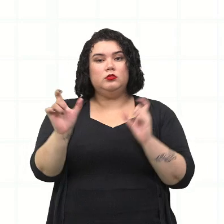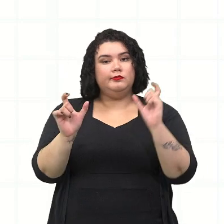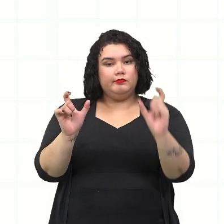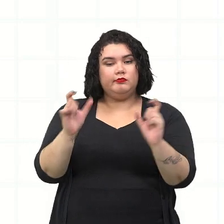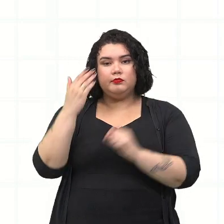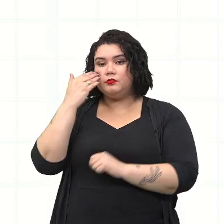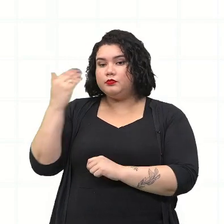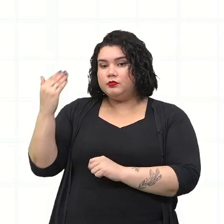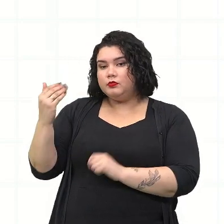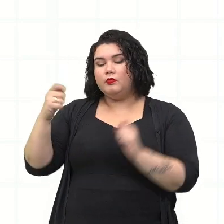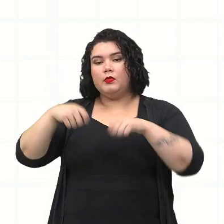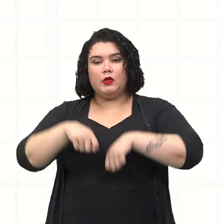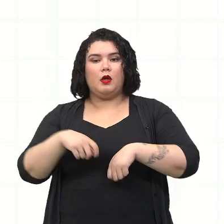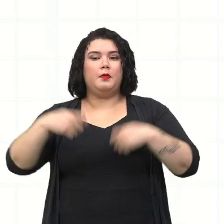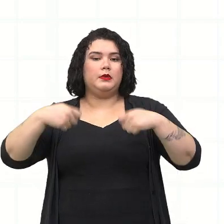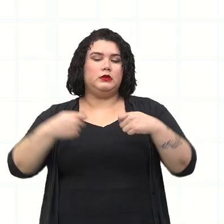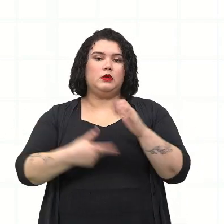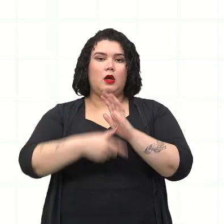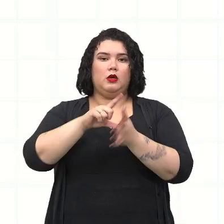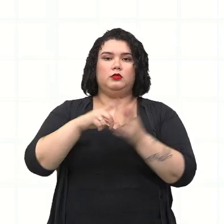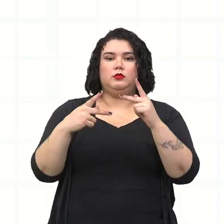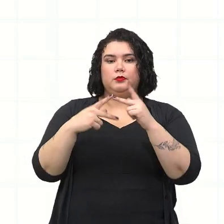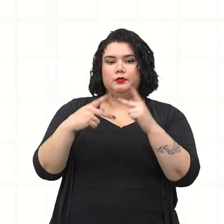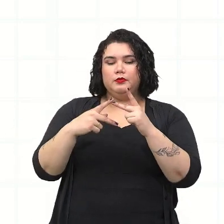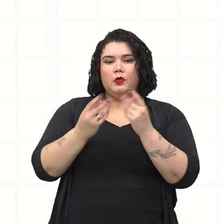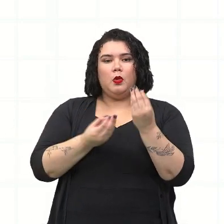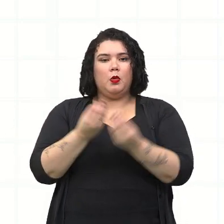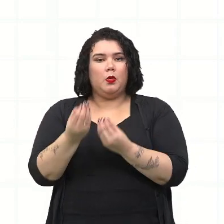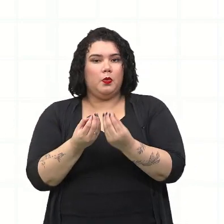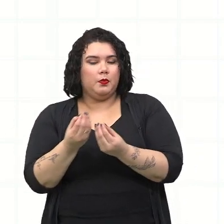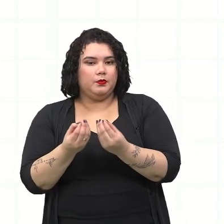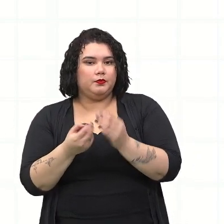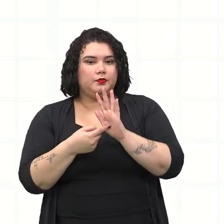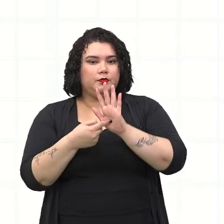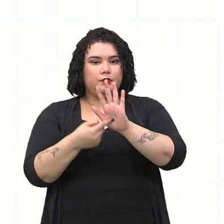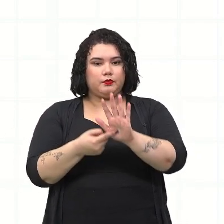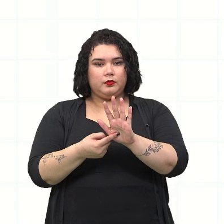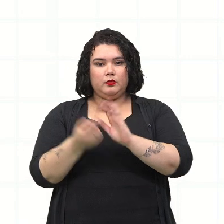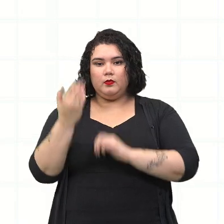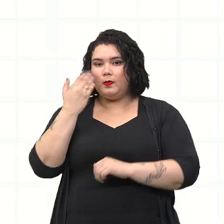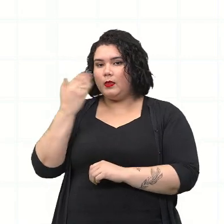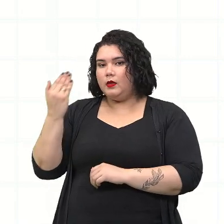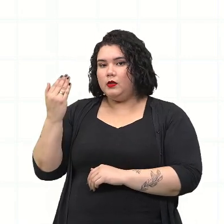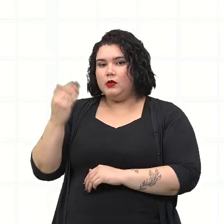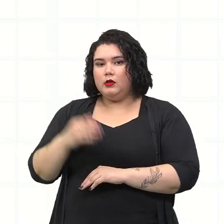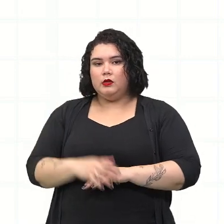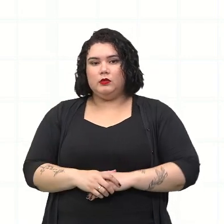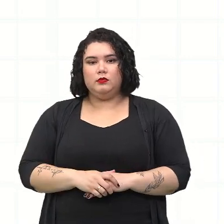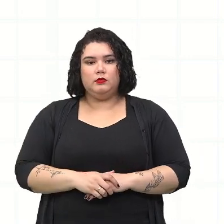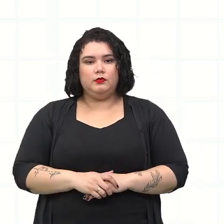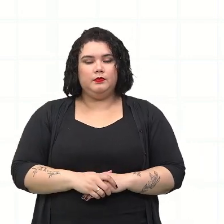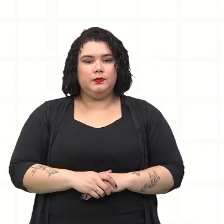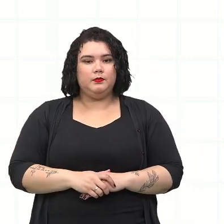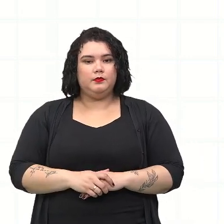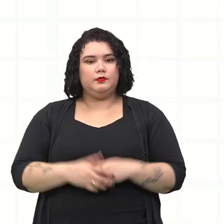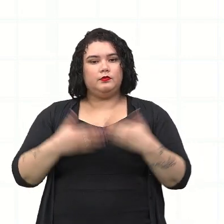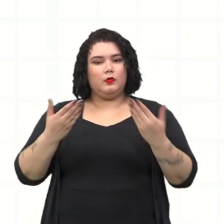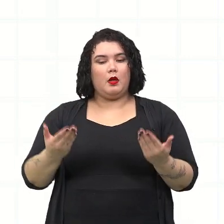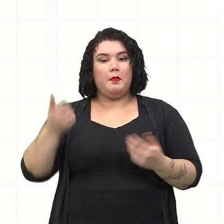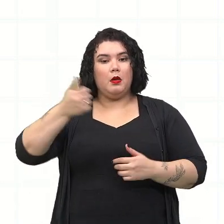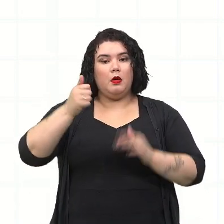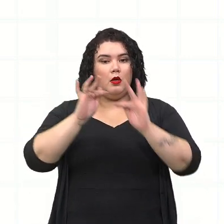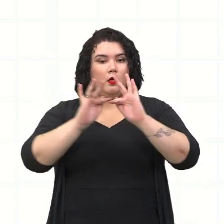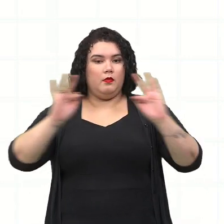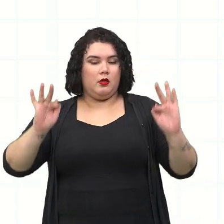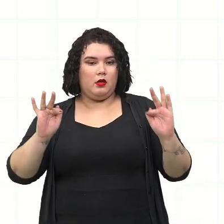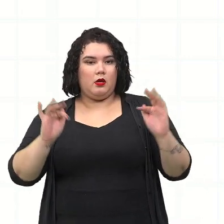precedido. Antes dele tem que ter uma preposição. A gente vai ver como isso funciona na prática aqui, ó. Temos o exemplo 1. A casa que moro é